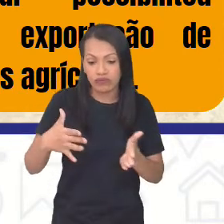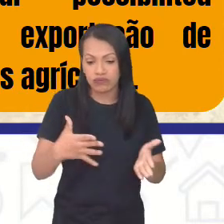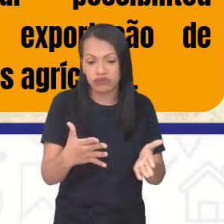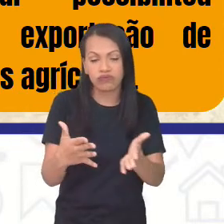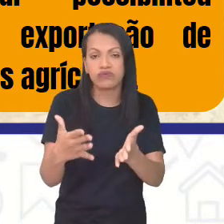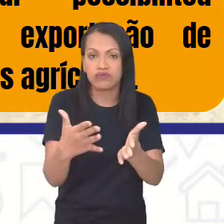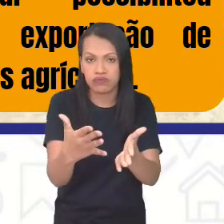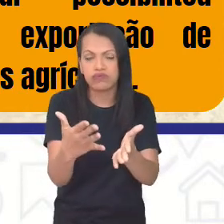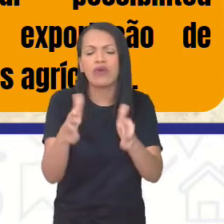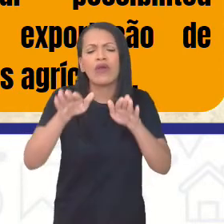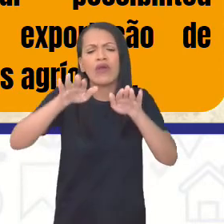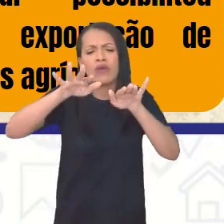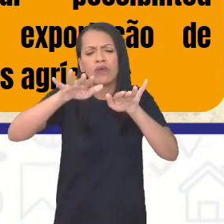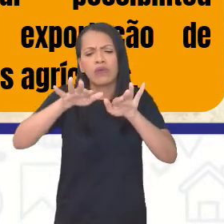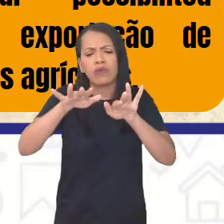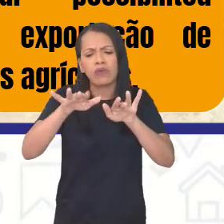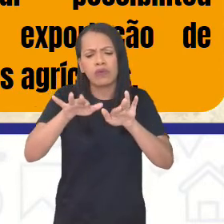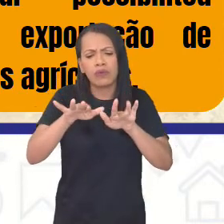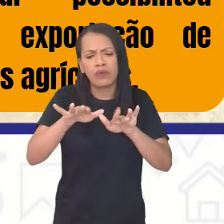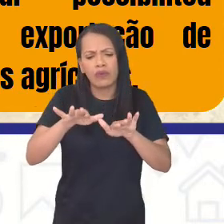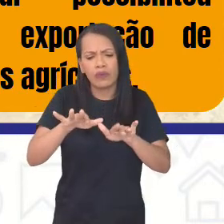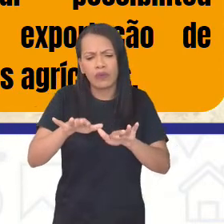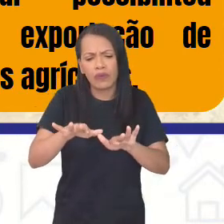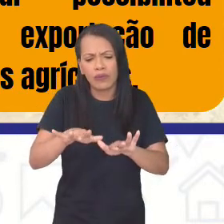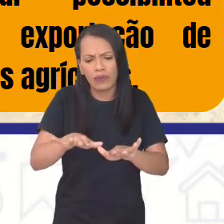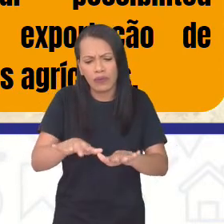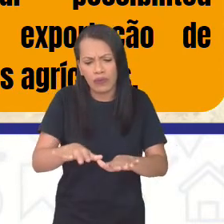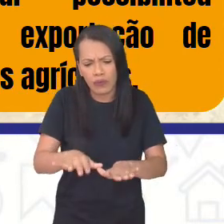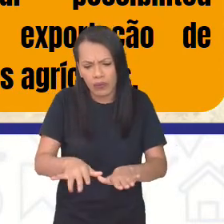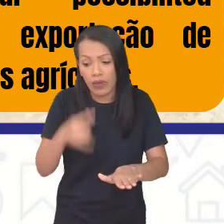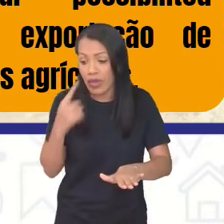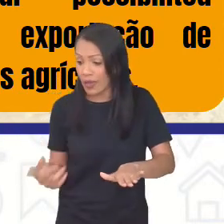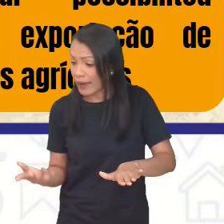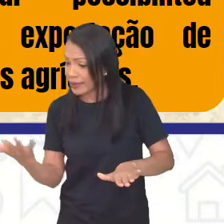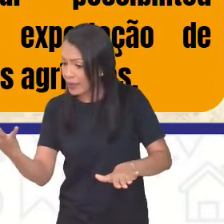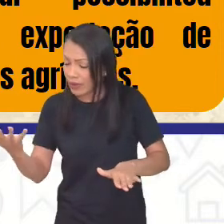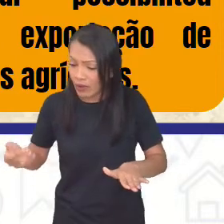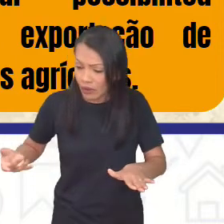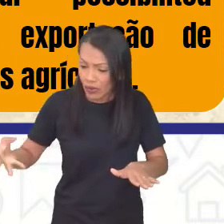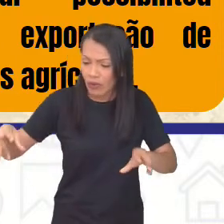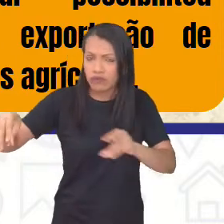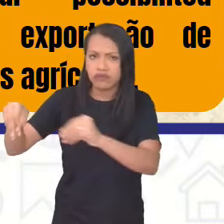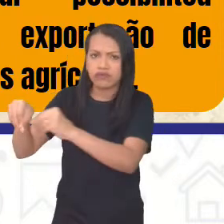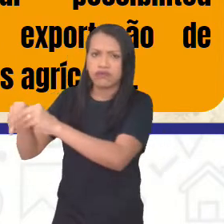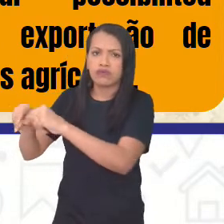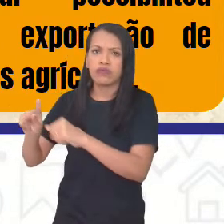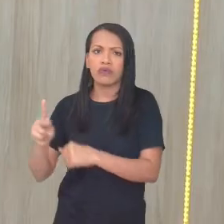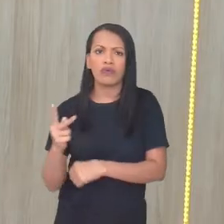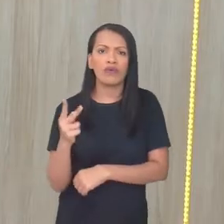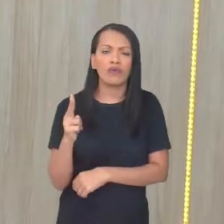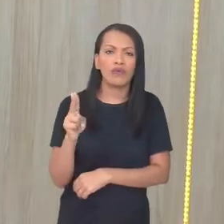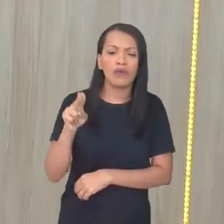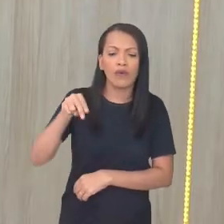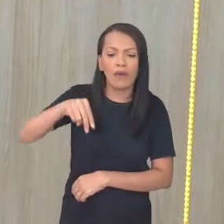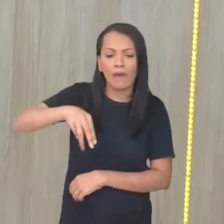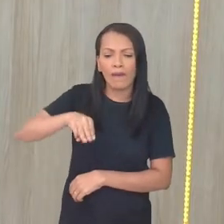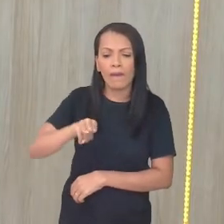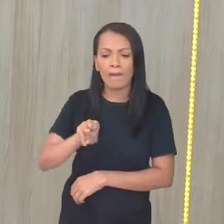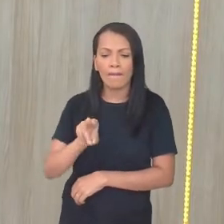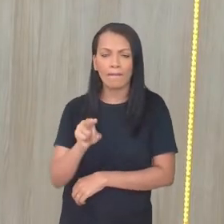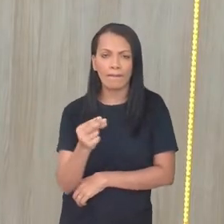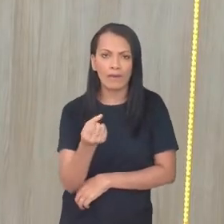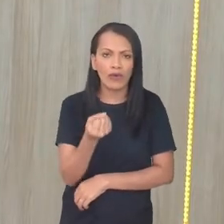ali gerava um humus fertilizante, né, que contribuía para o desenvolvimento, né, e